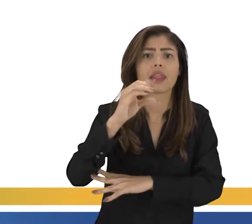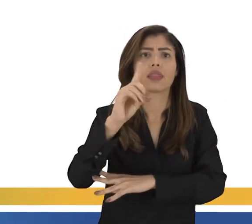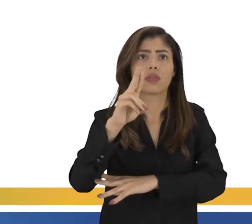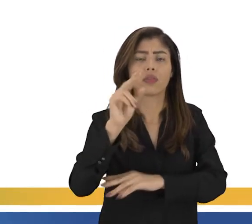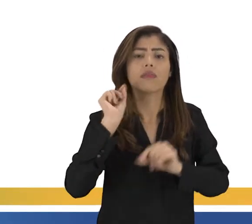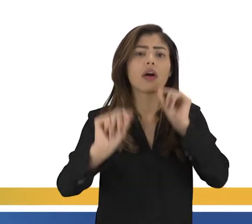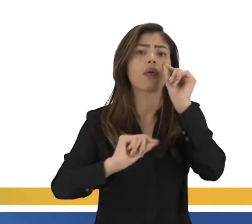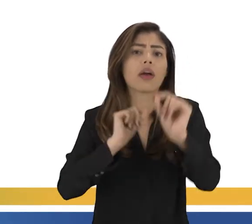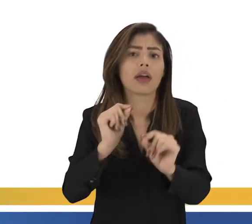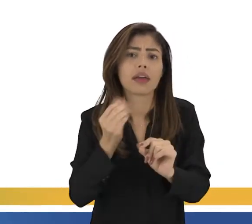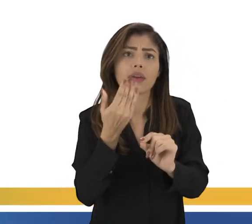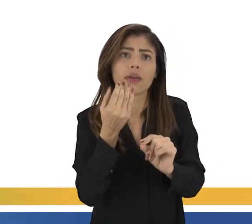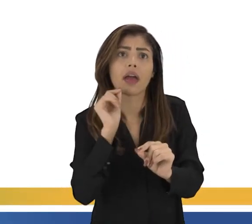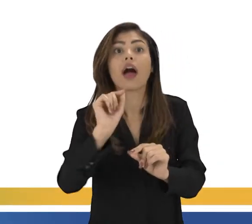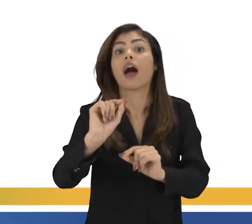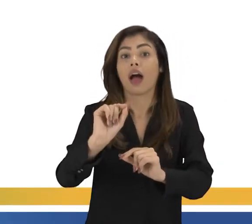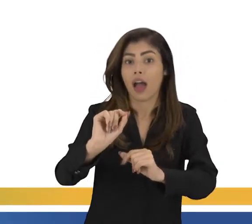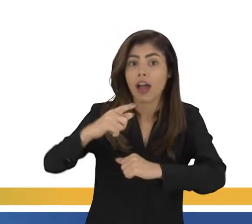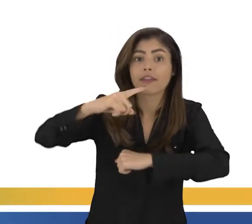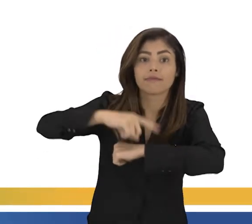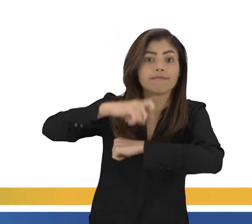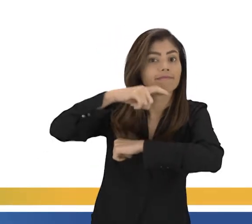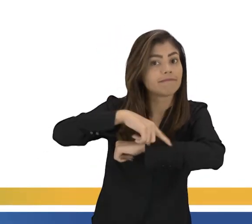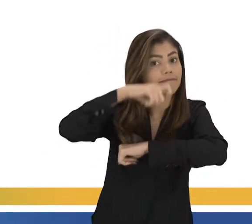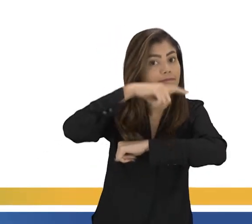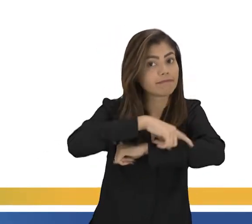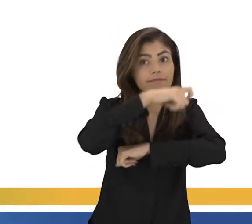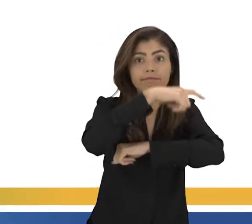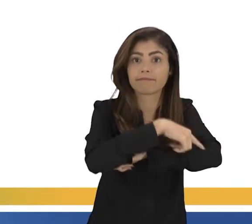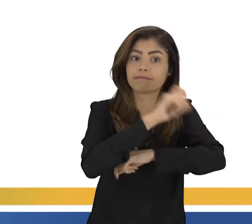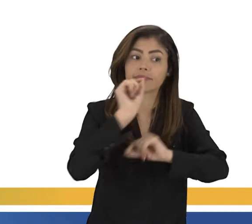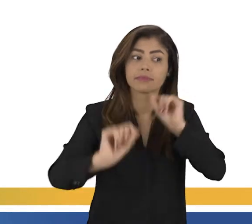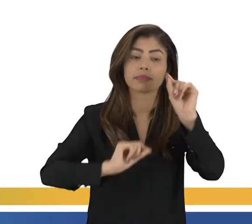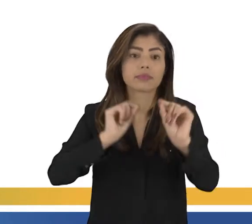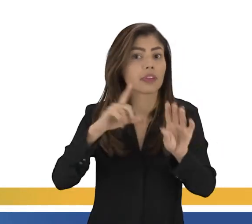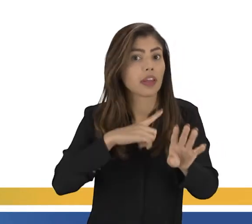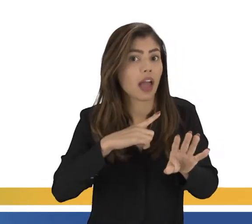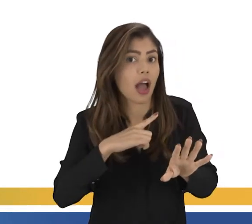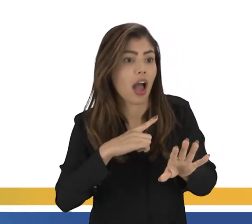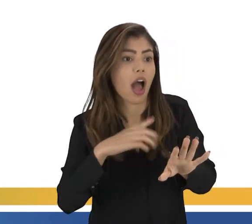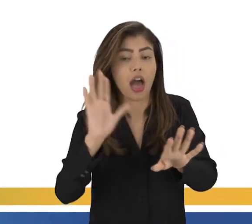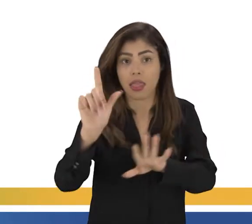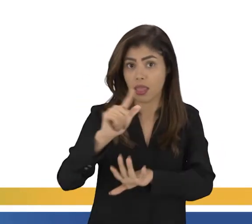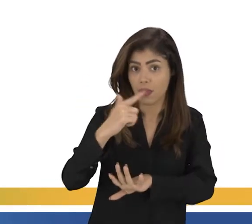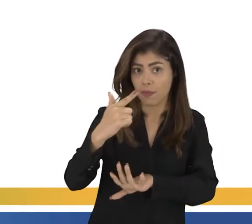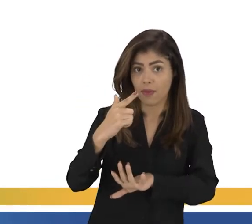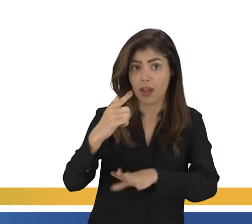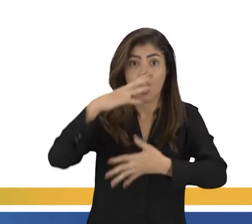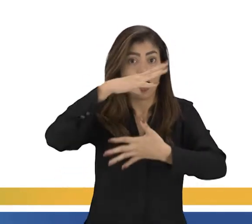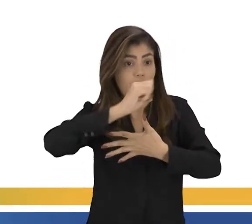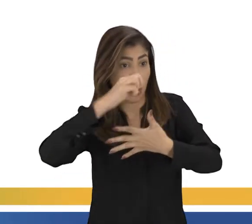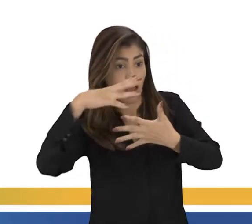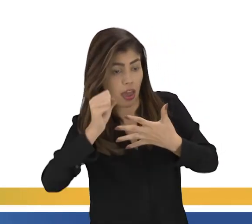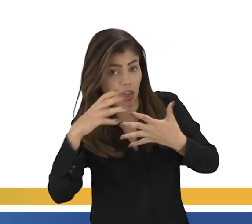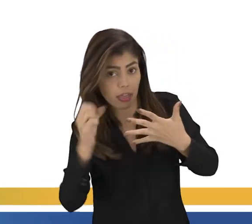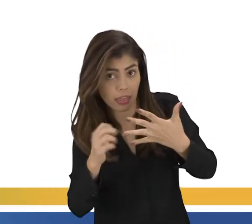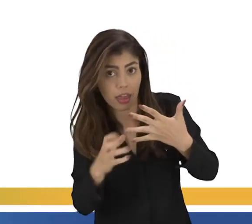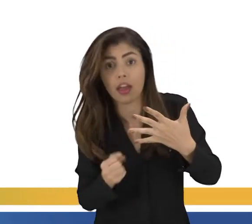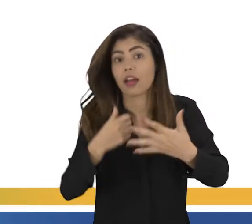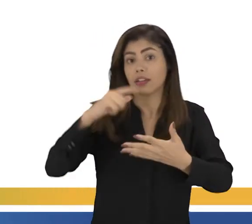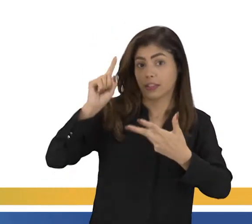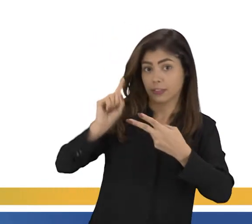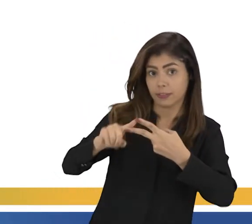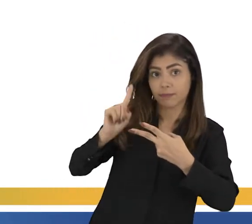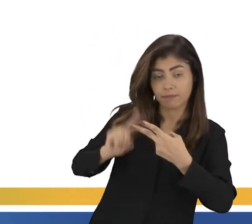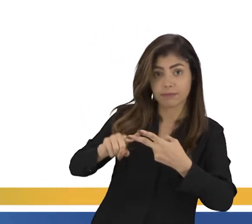alimentar do inseto ali, o gafanhoto. Então ele, nessa cadeia, ele entra como consumidor